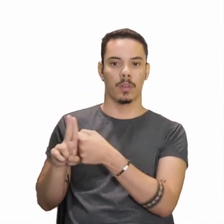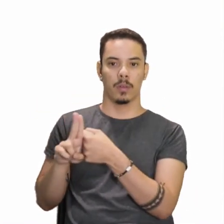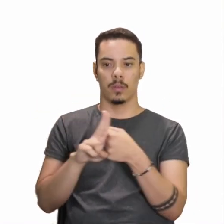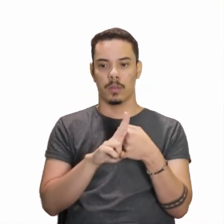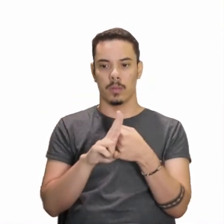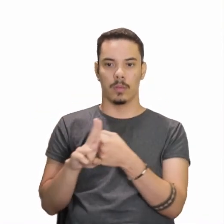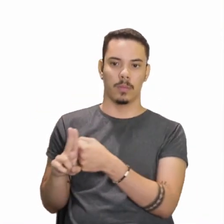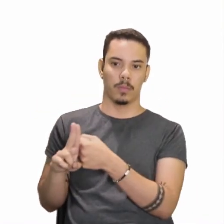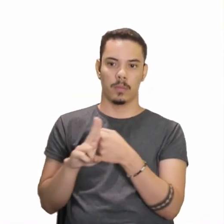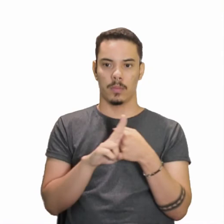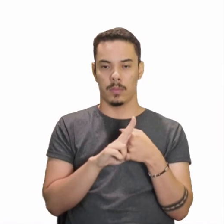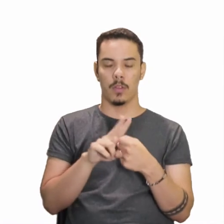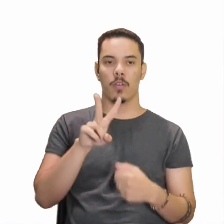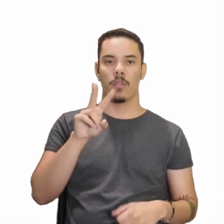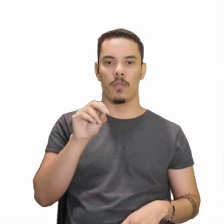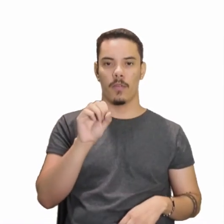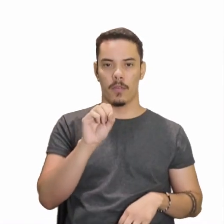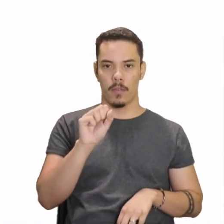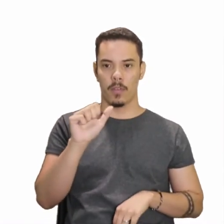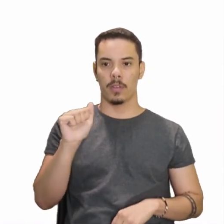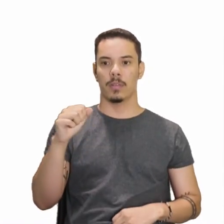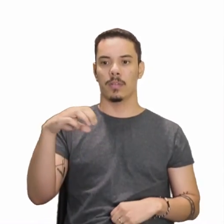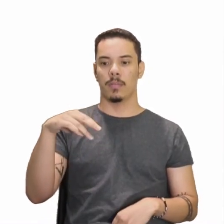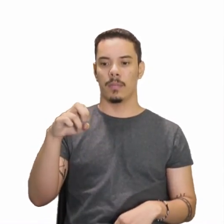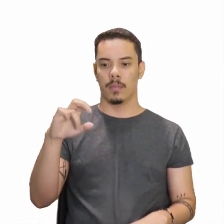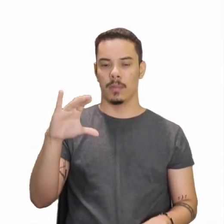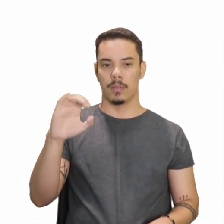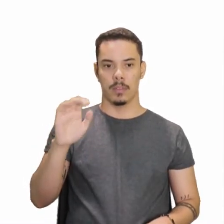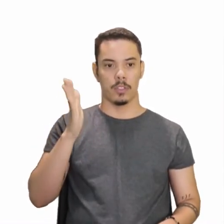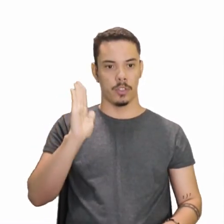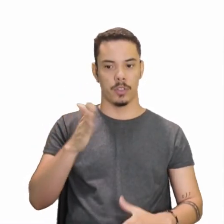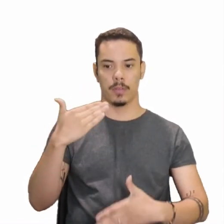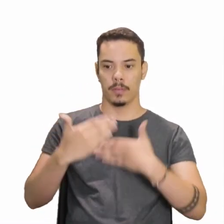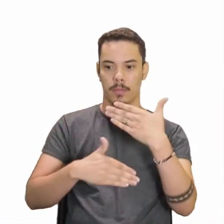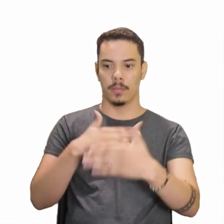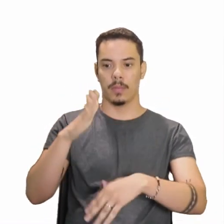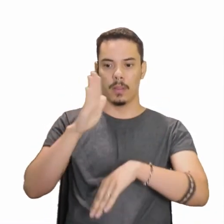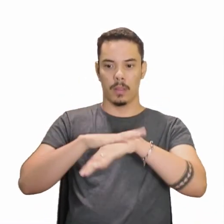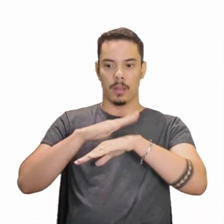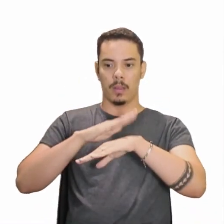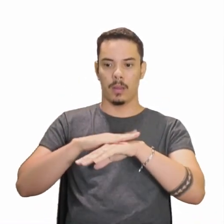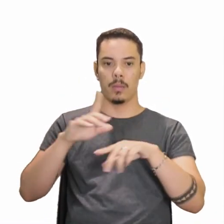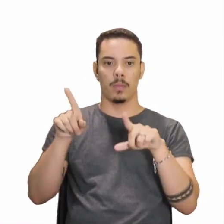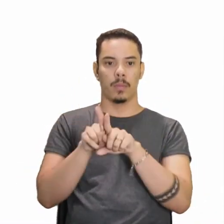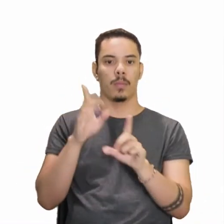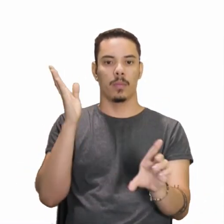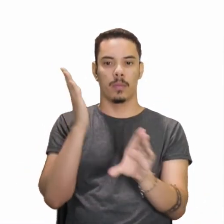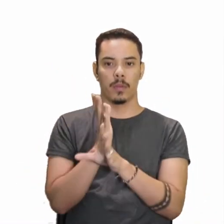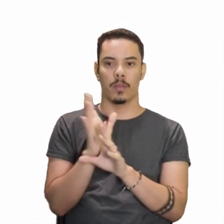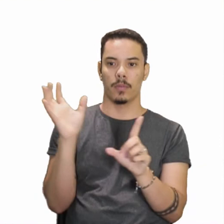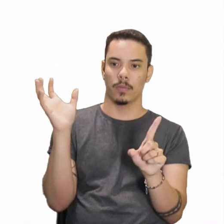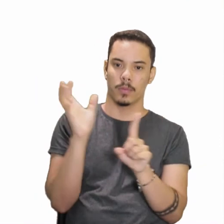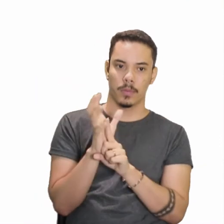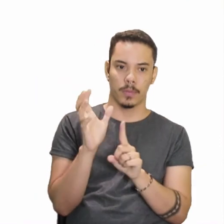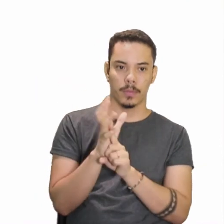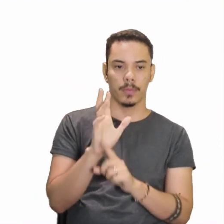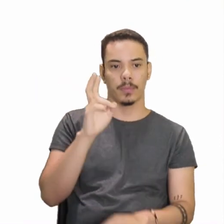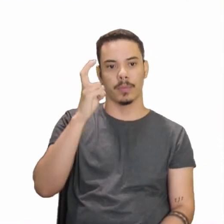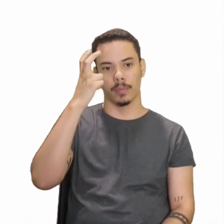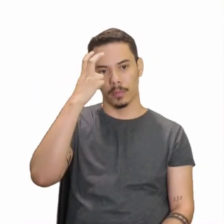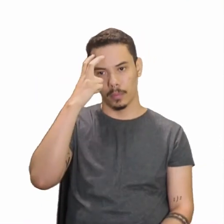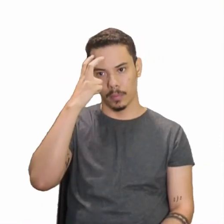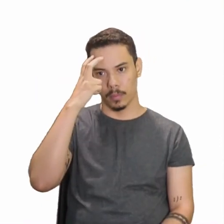tratamento, vossa mercê, e teve evolução, certo? Com o passar do tempo, devido às influências de outras